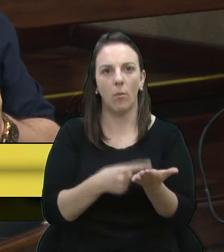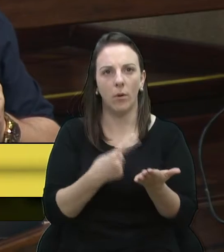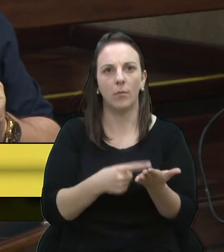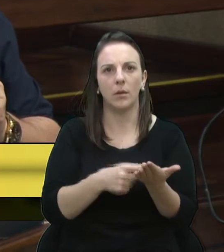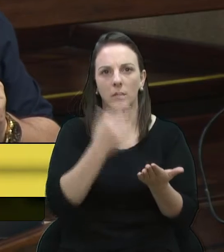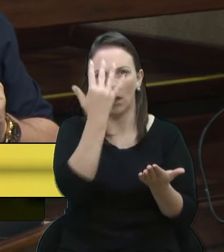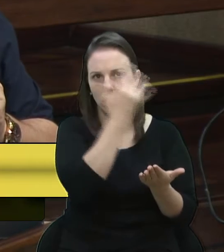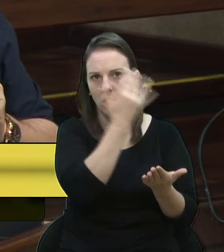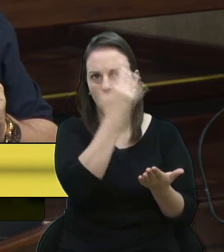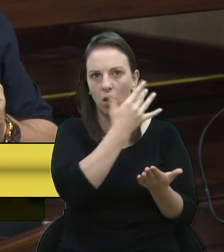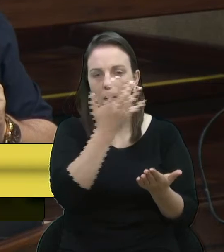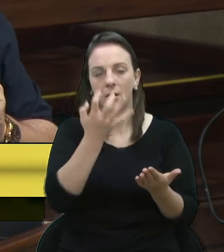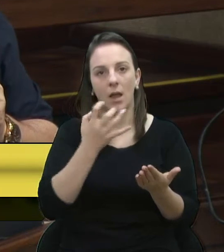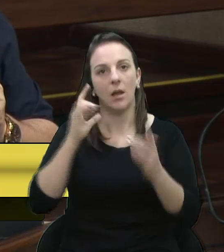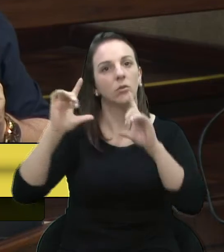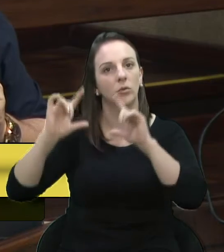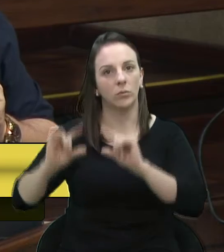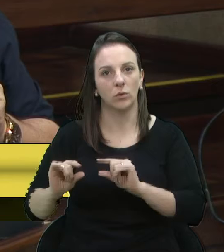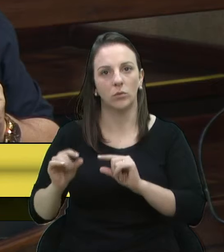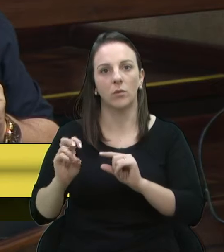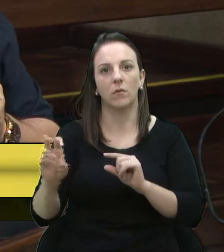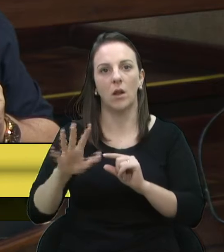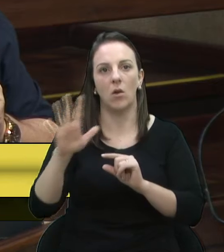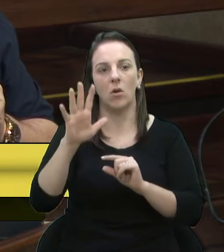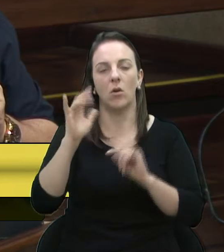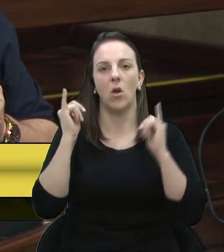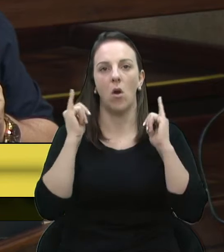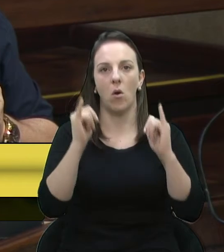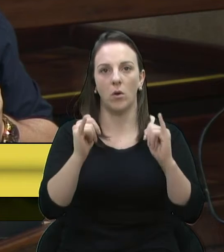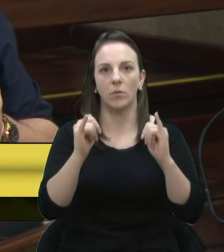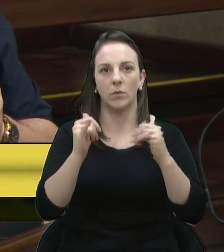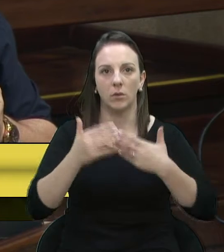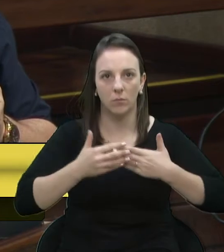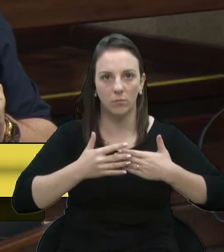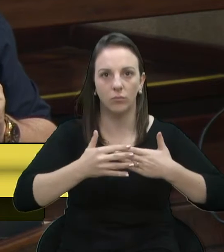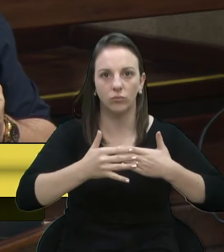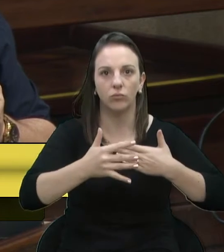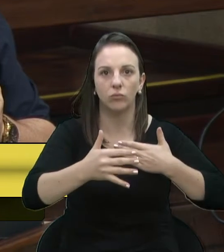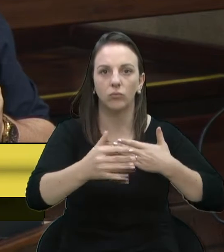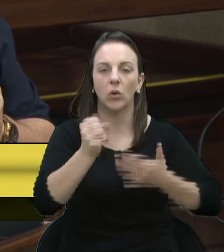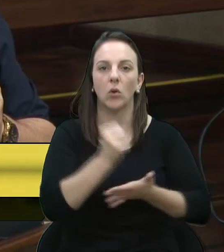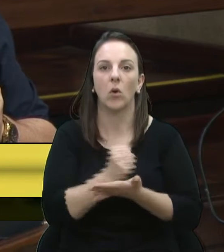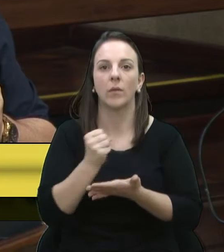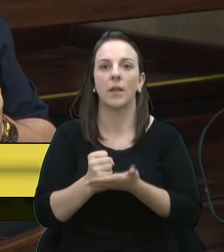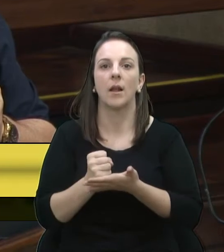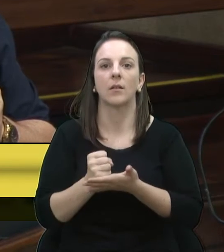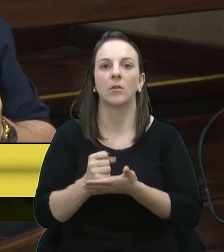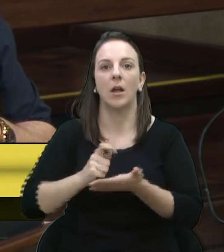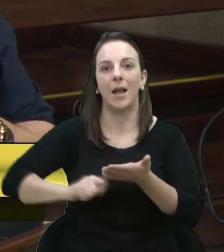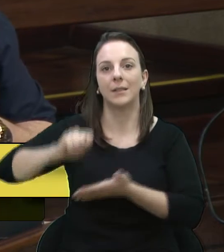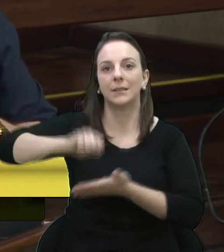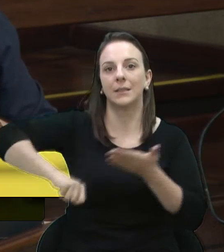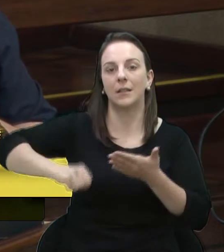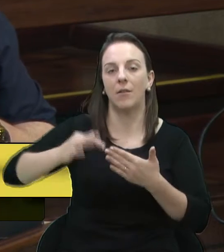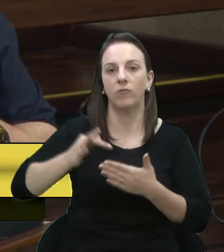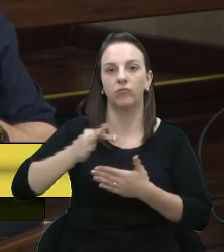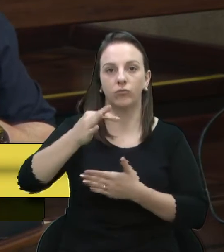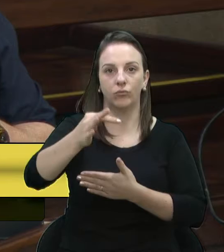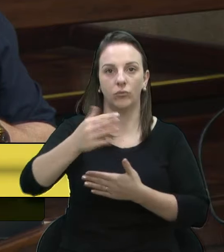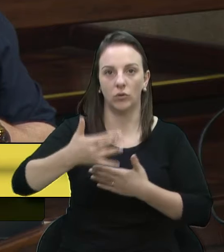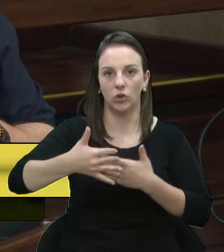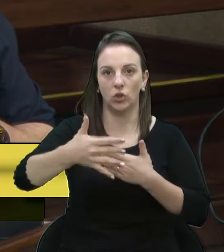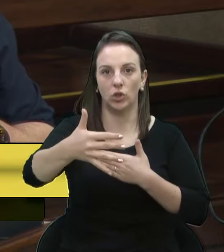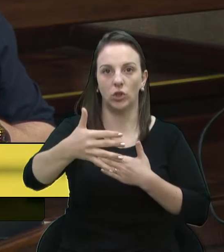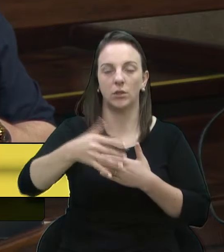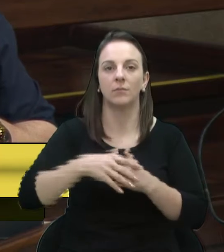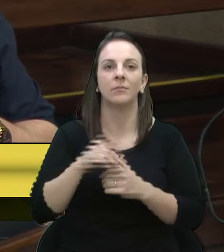reduzir a passagem de ônibus, tá, ao decorrer desse contrato que vai ser assinado nos próximos dias. Então, deixar claro que ele